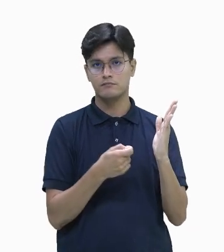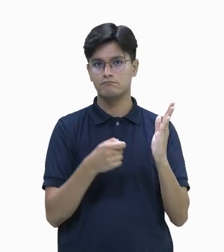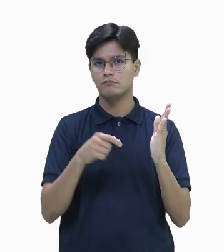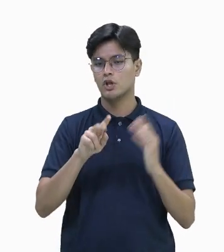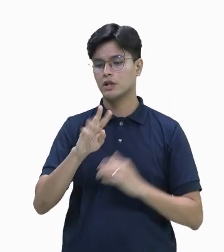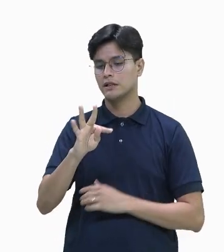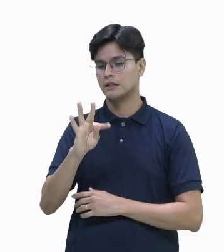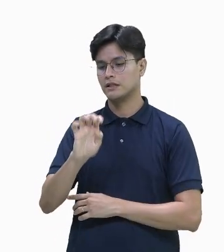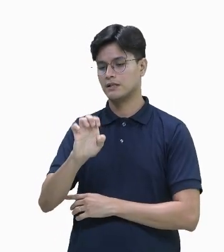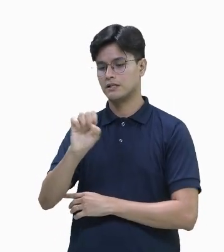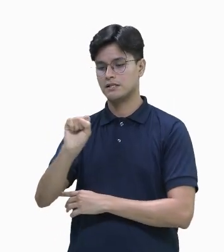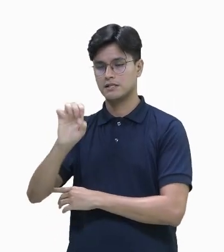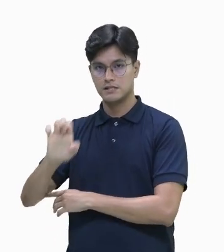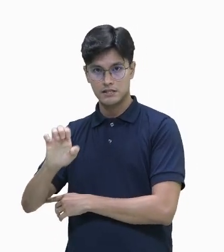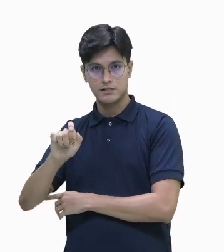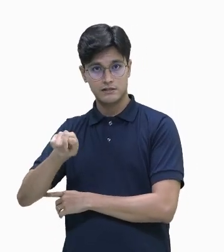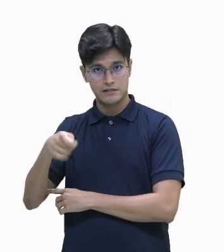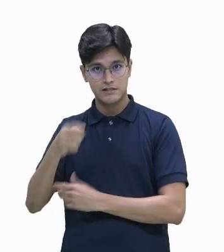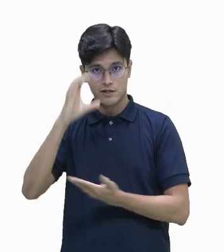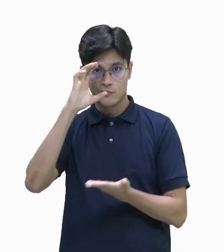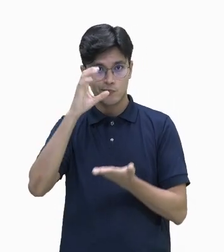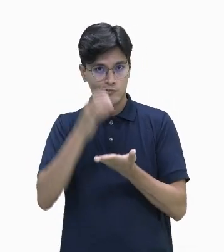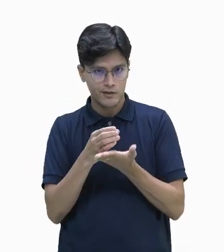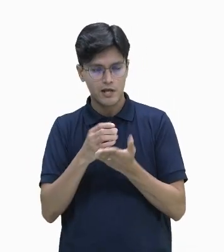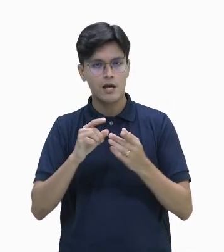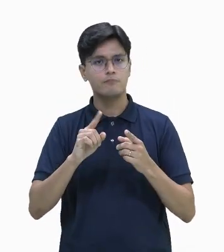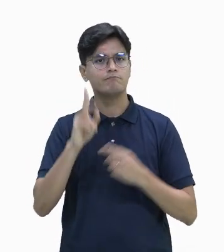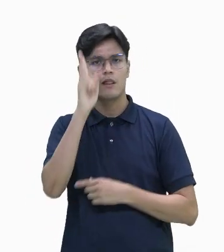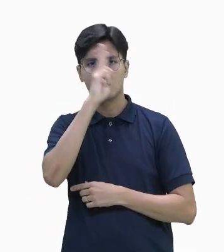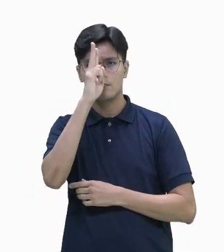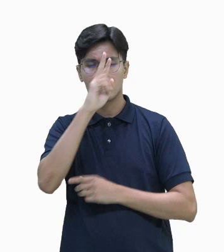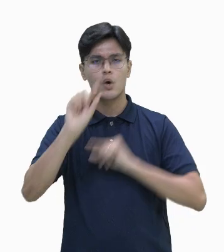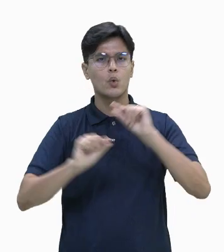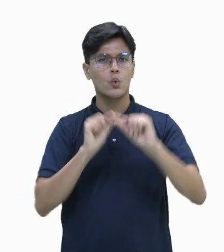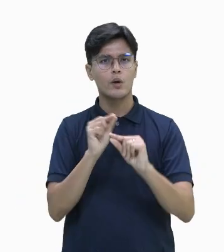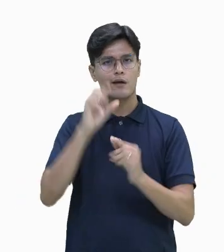essa tese, essa opinião, é justamente o seu